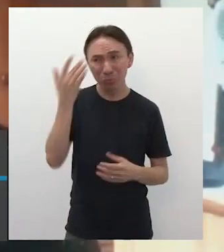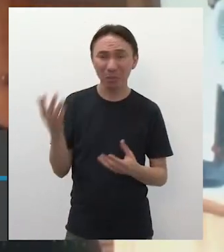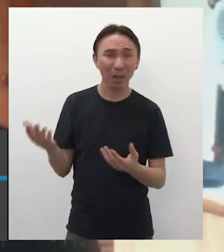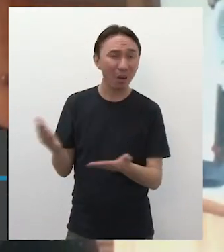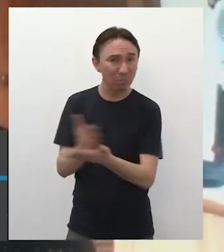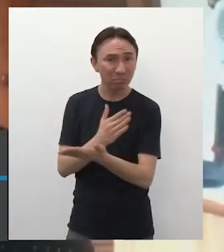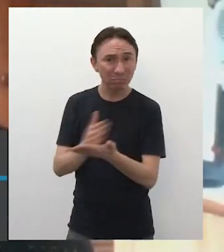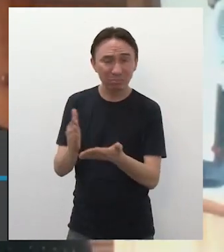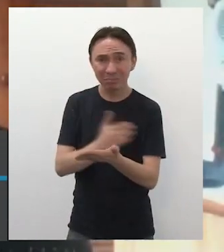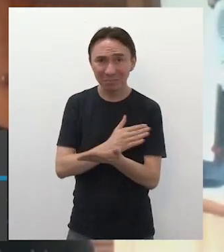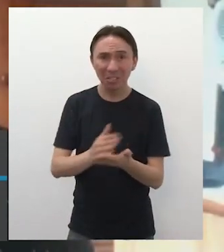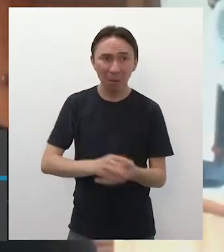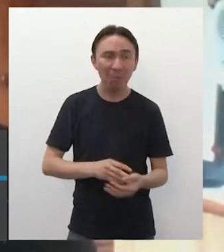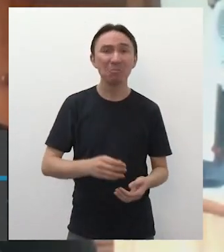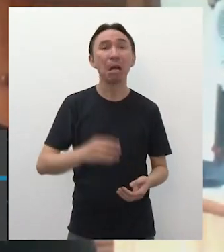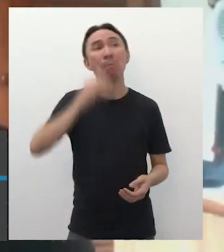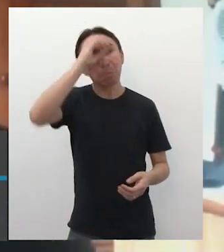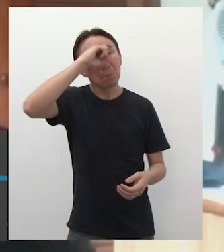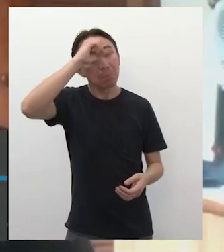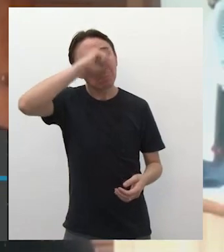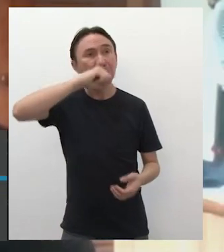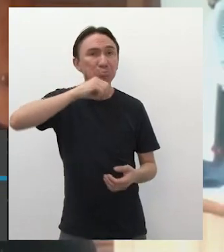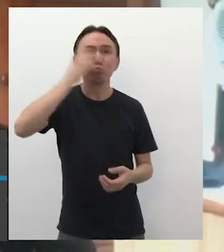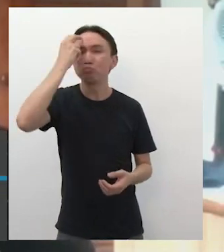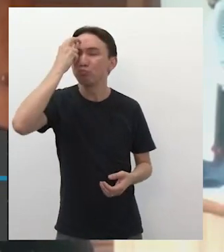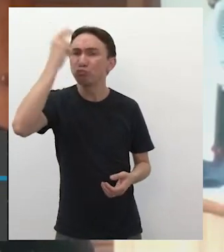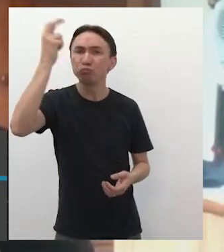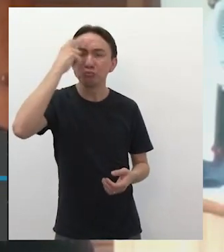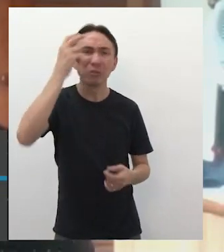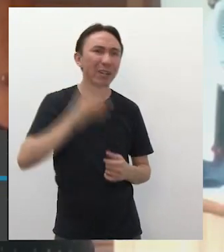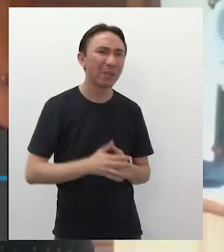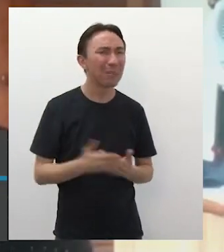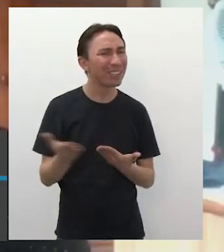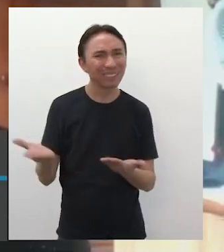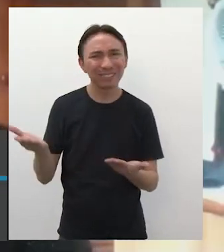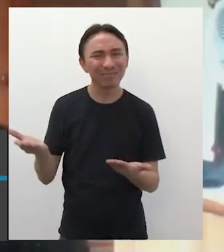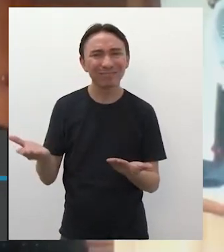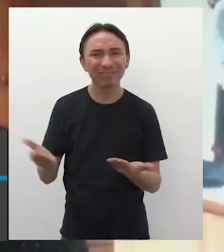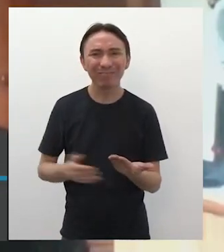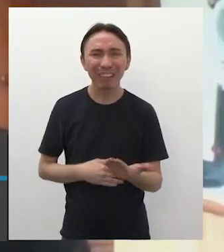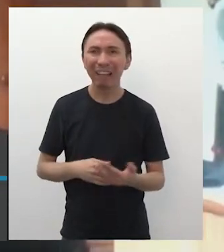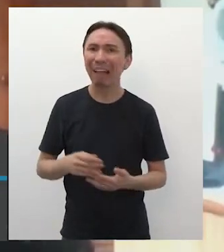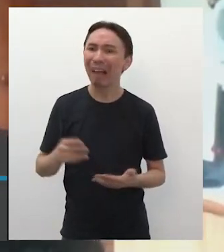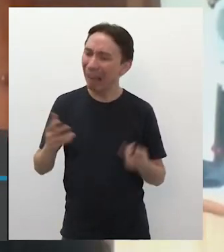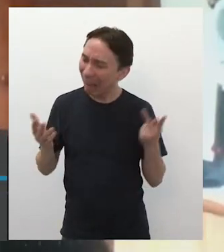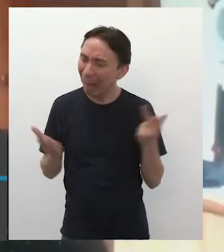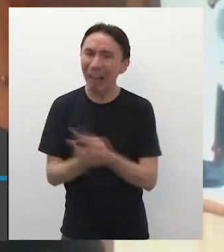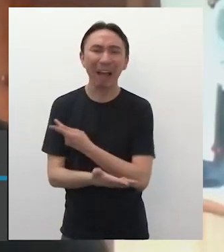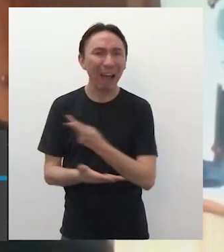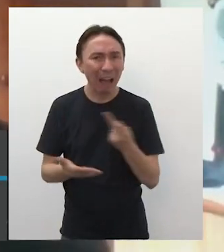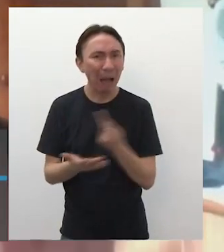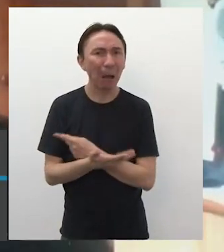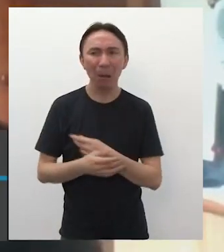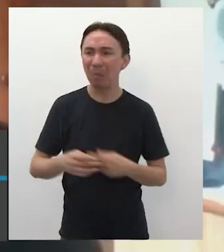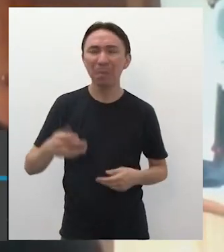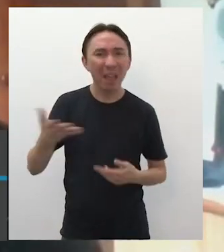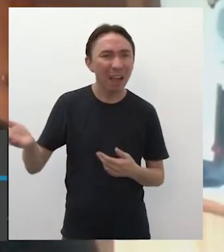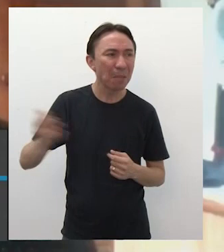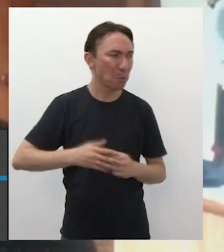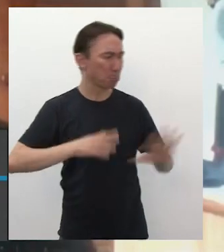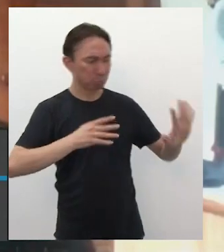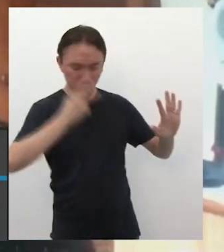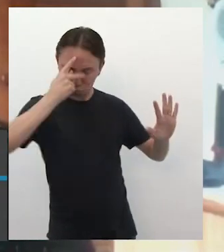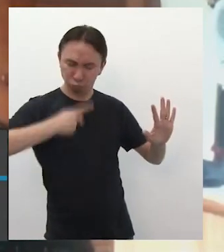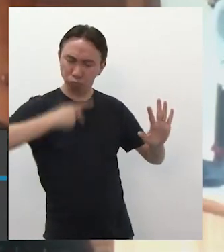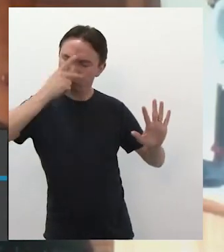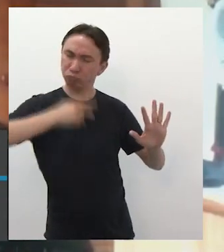seres humanos são extremamente frágeis, falhos, né, e individualistas. Se nós queremos